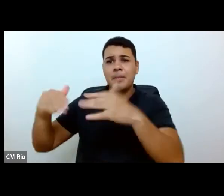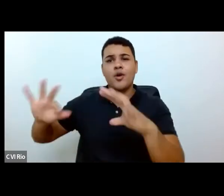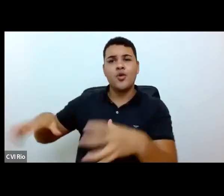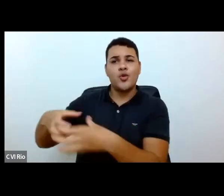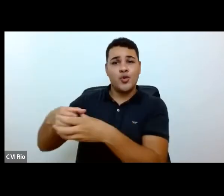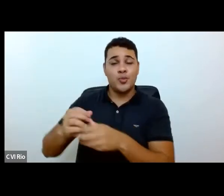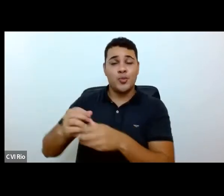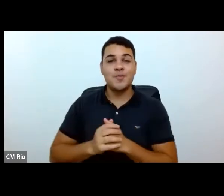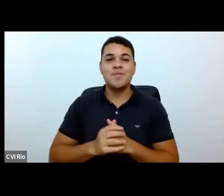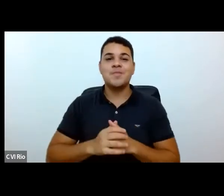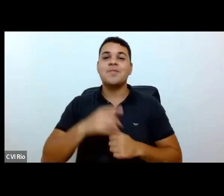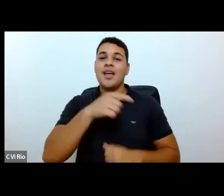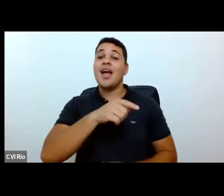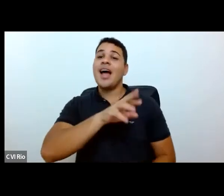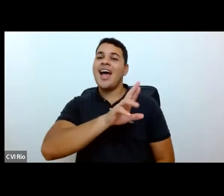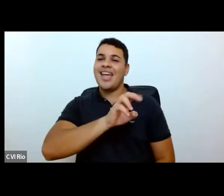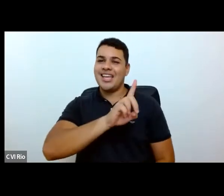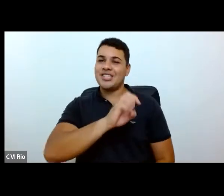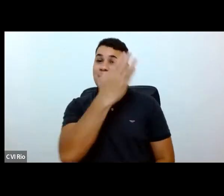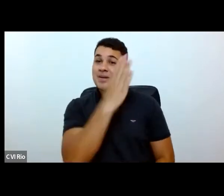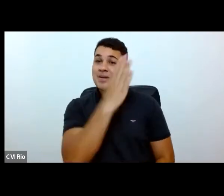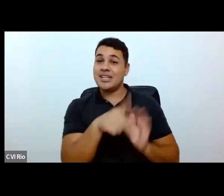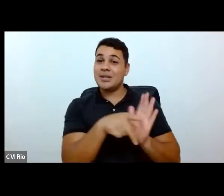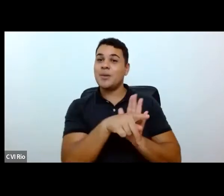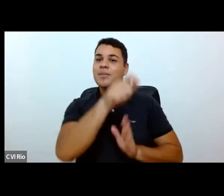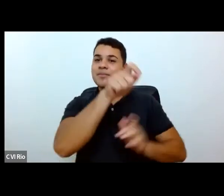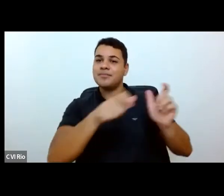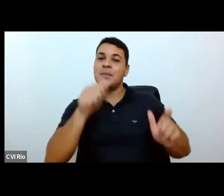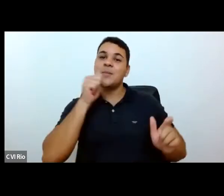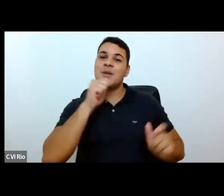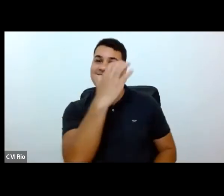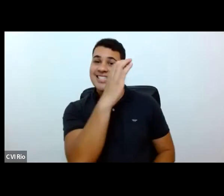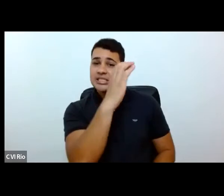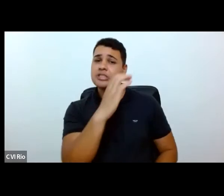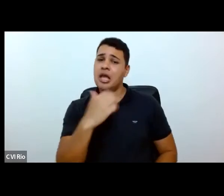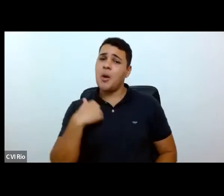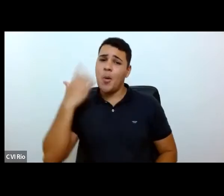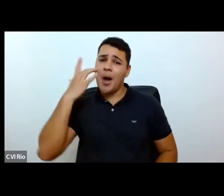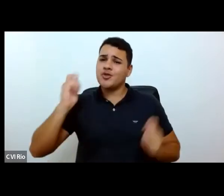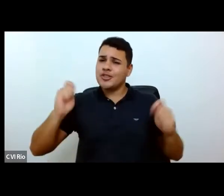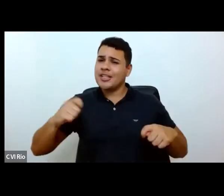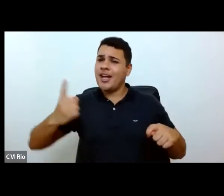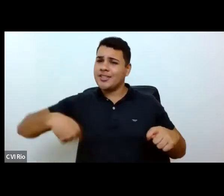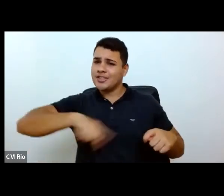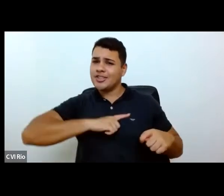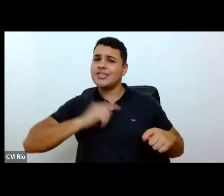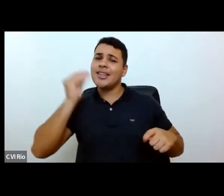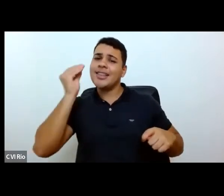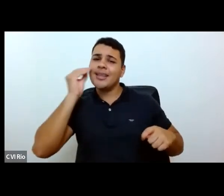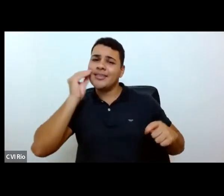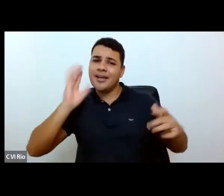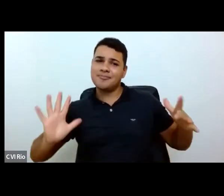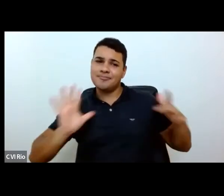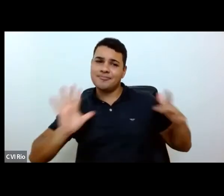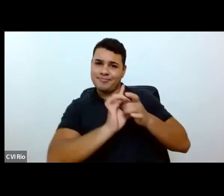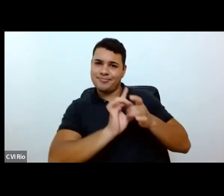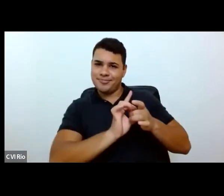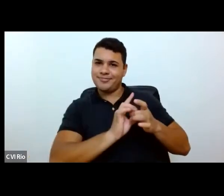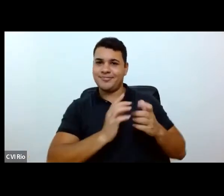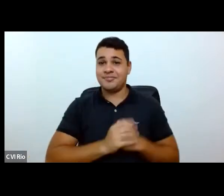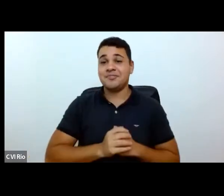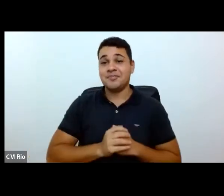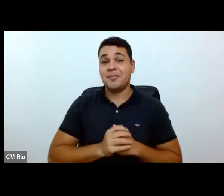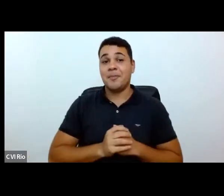que, né, poderia fazer aí um fit, né, a gente fazer umas parcerias, eu fico super feliz, tá, Luciana? Muito